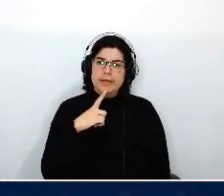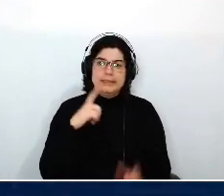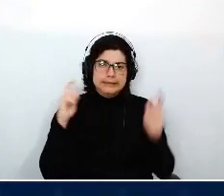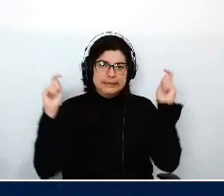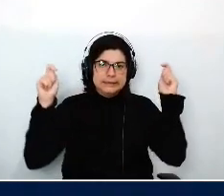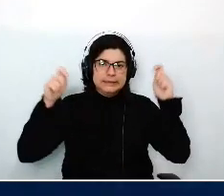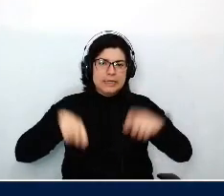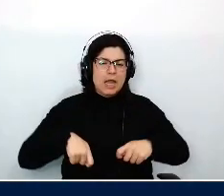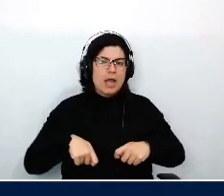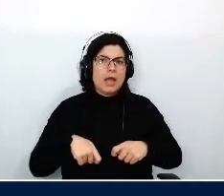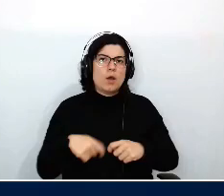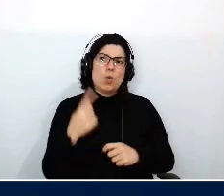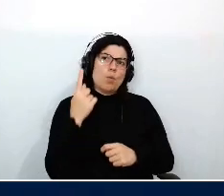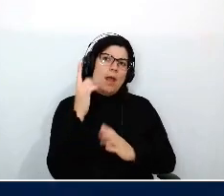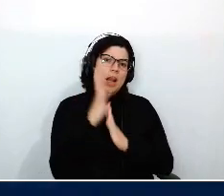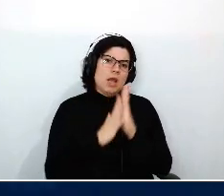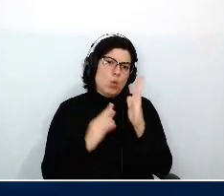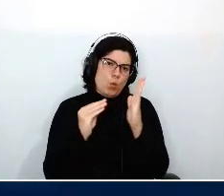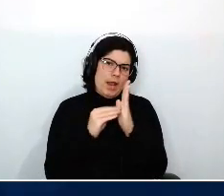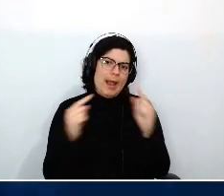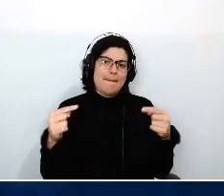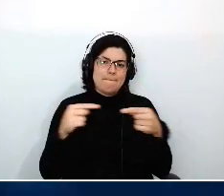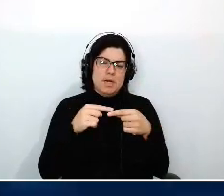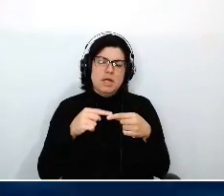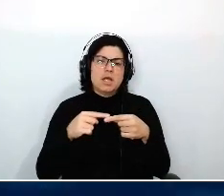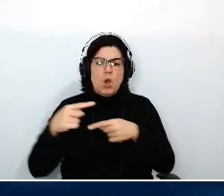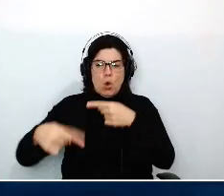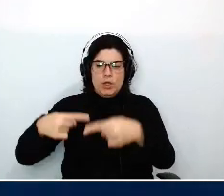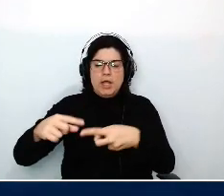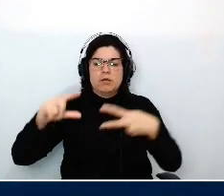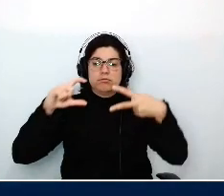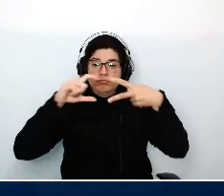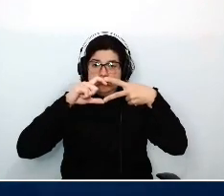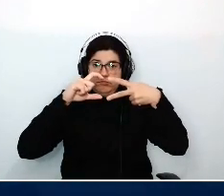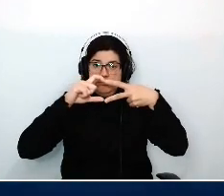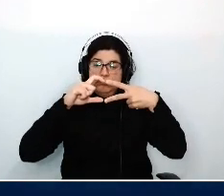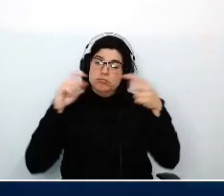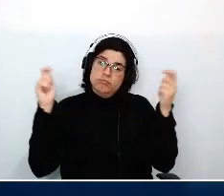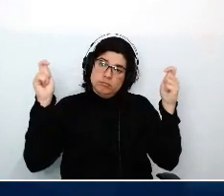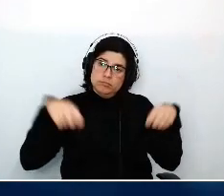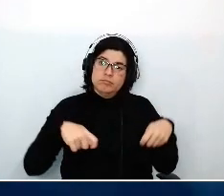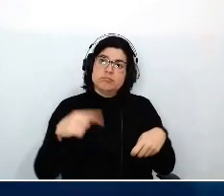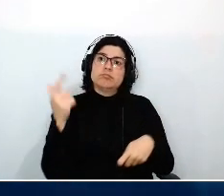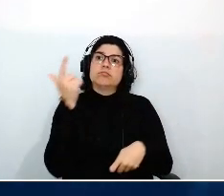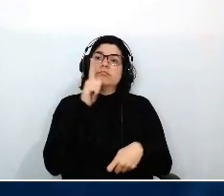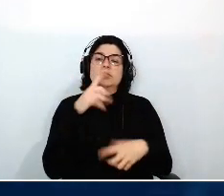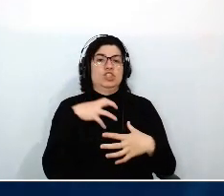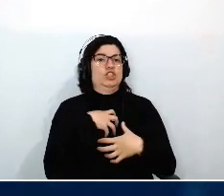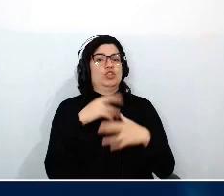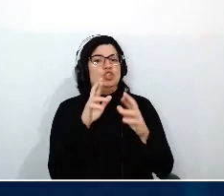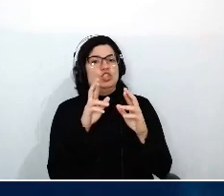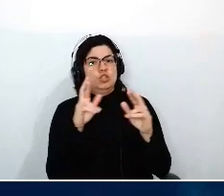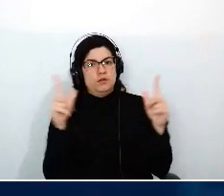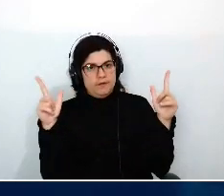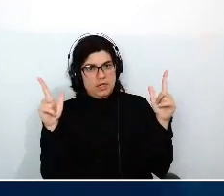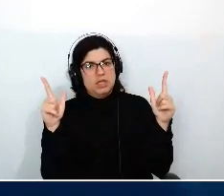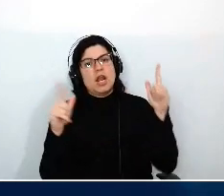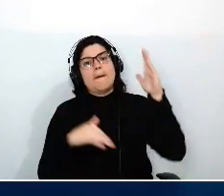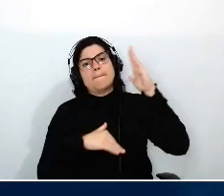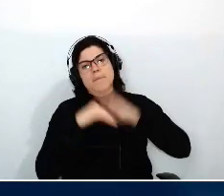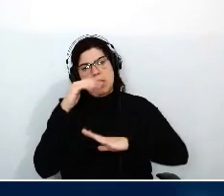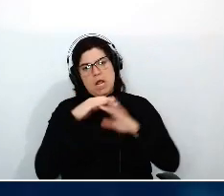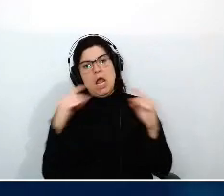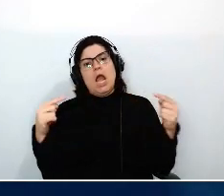uma linguagem que roda no ecossistema PHP e que traga uma forma diferente, de maneira prática, para o dia a dia, assim como a gente